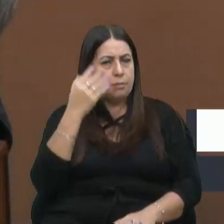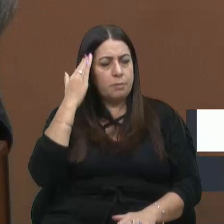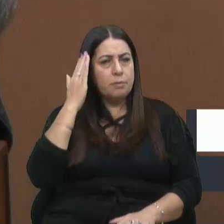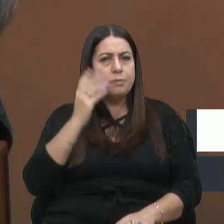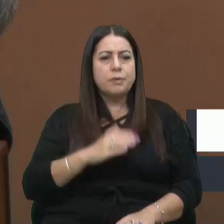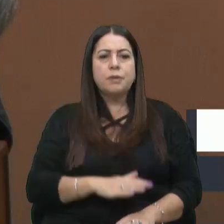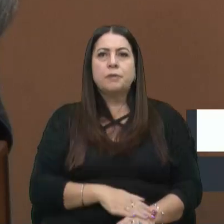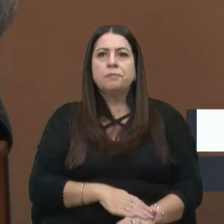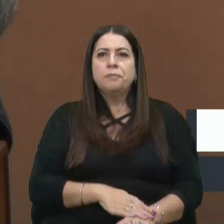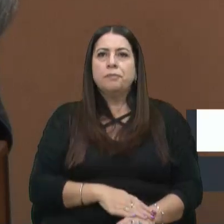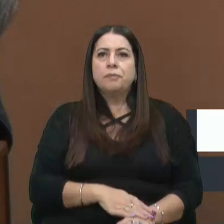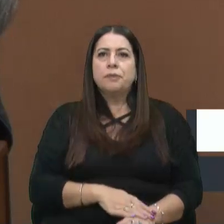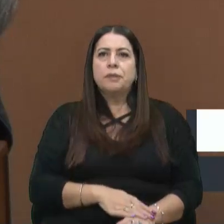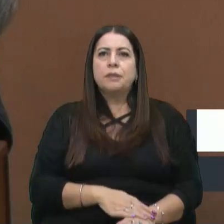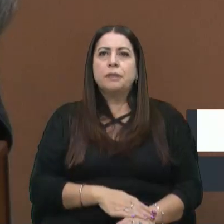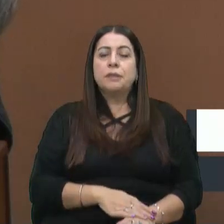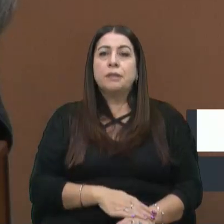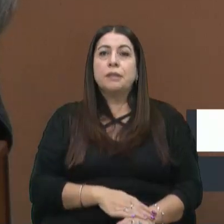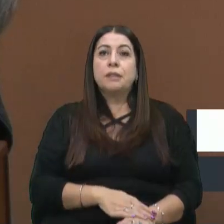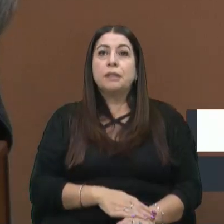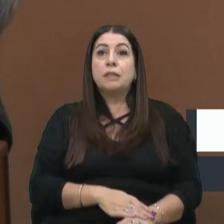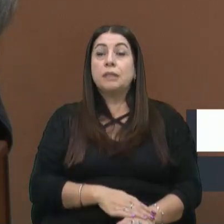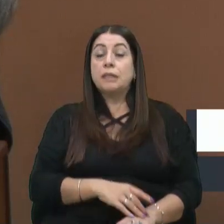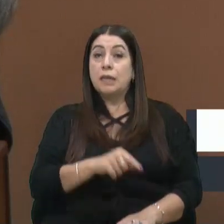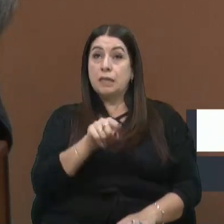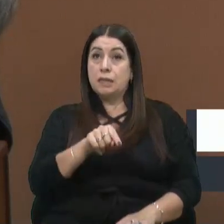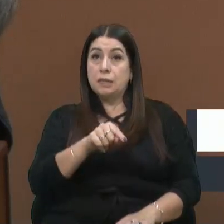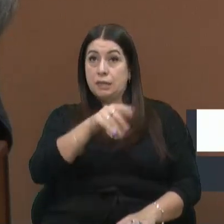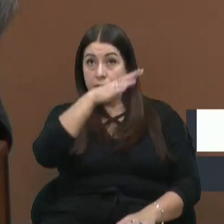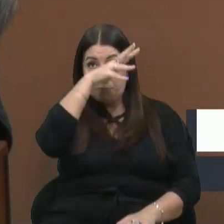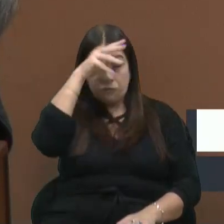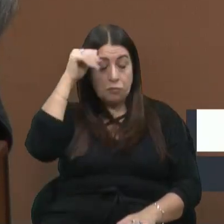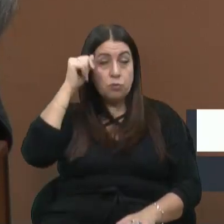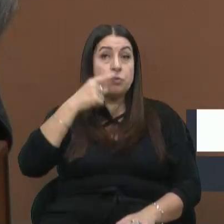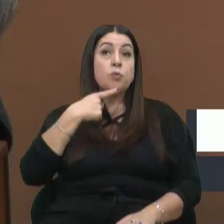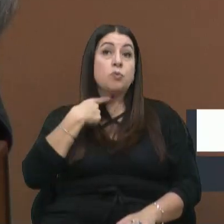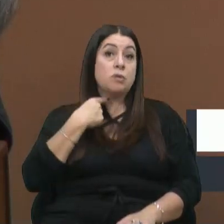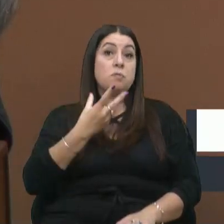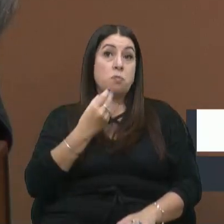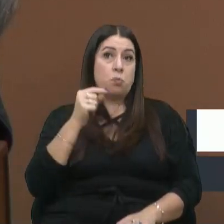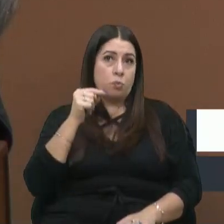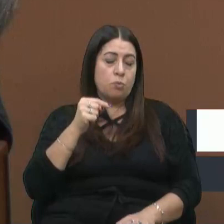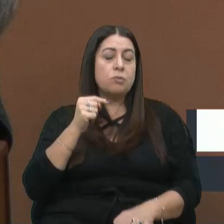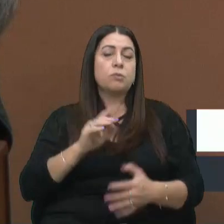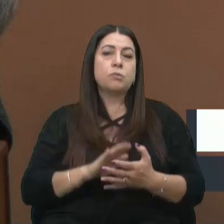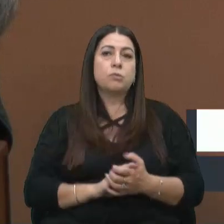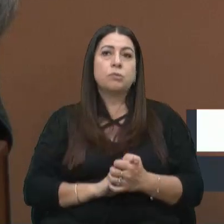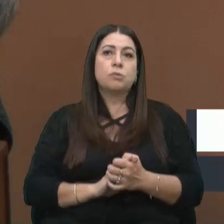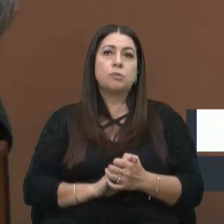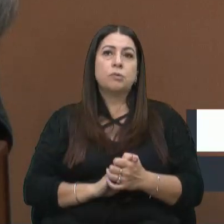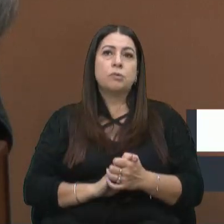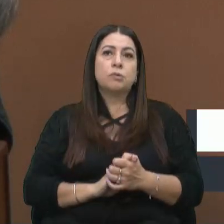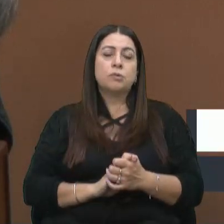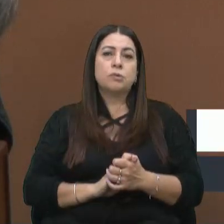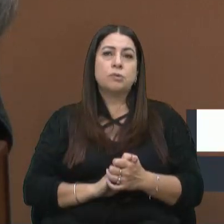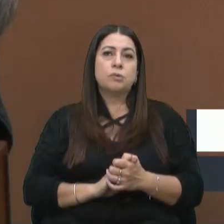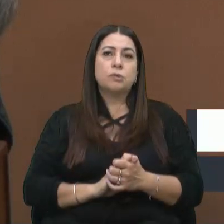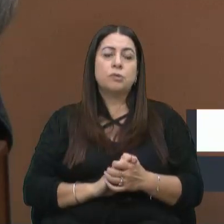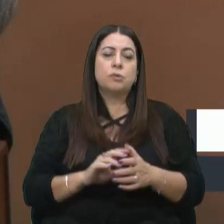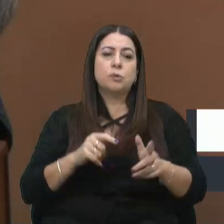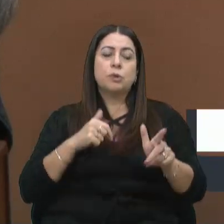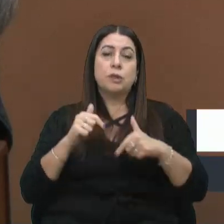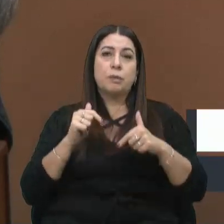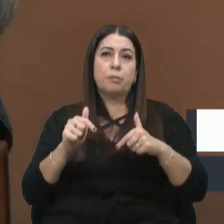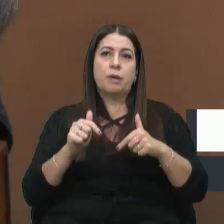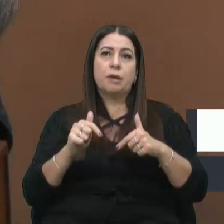o poder público tem certeza que gostaria muito que o exercício desse